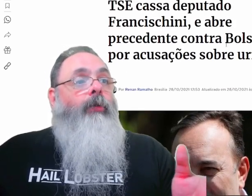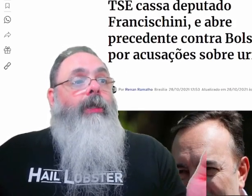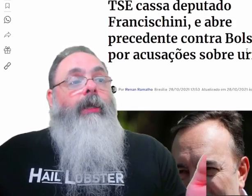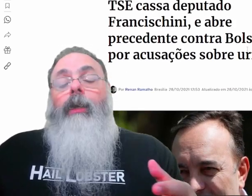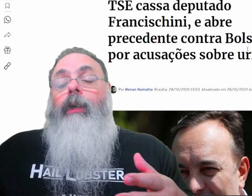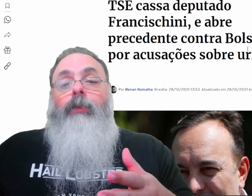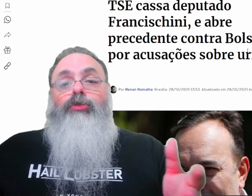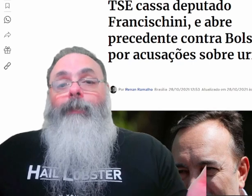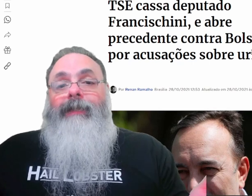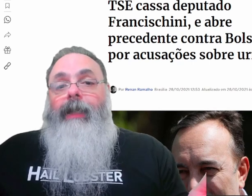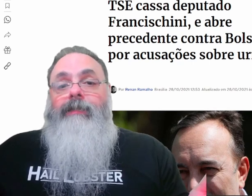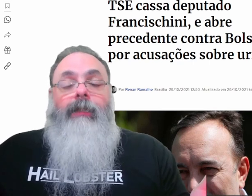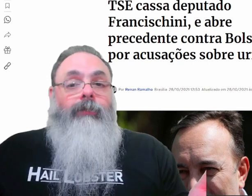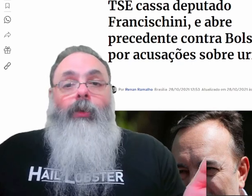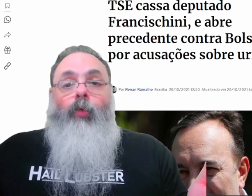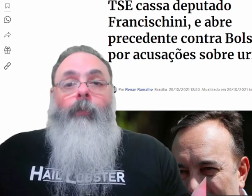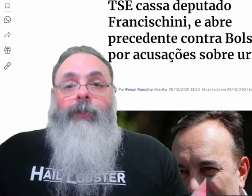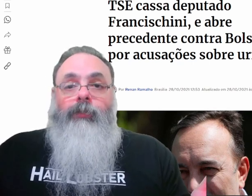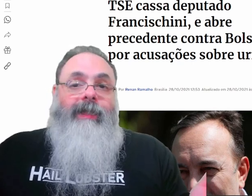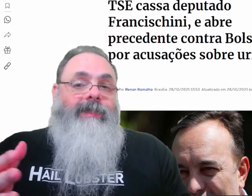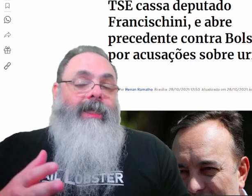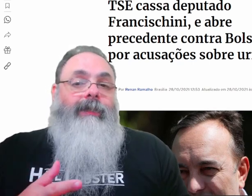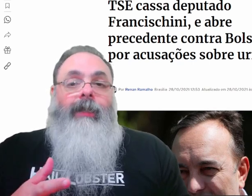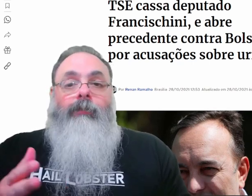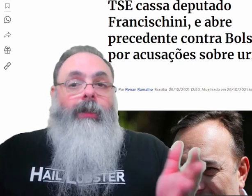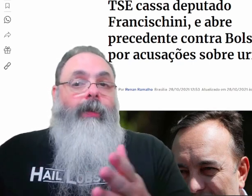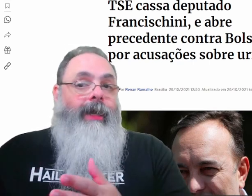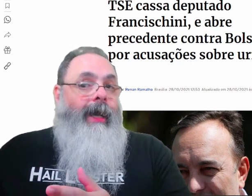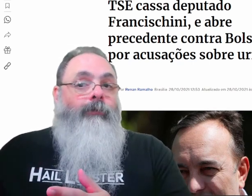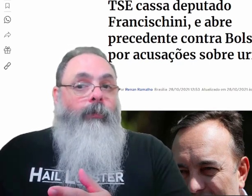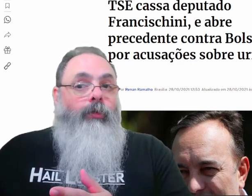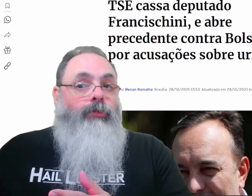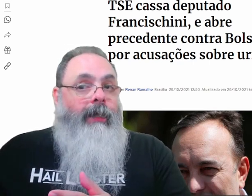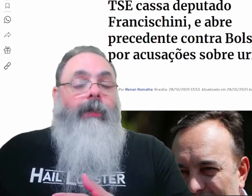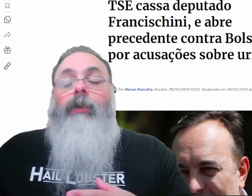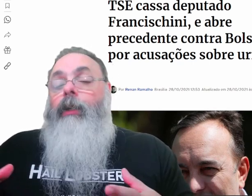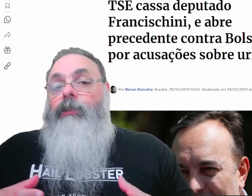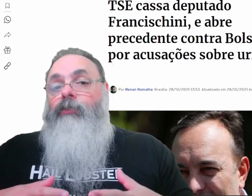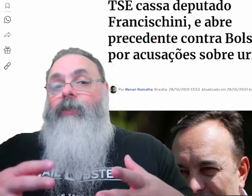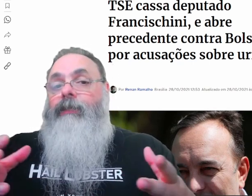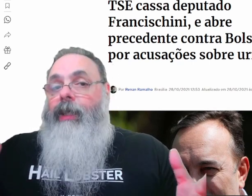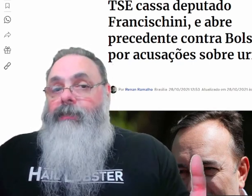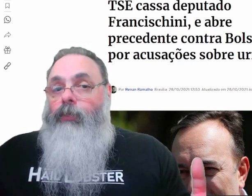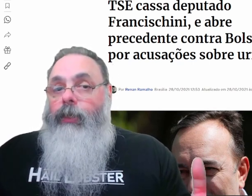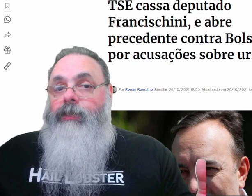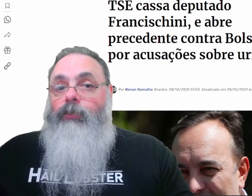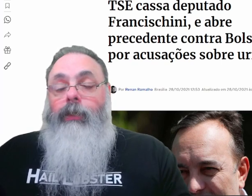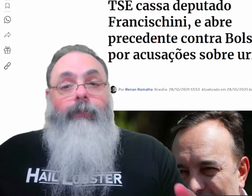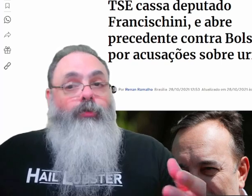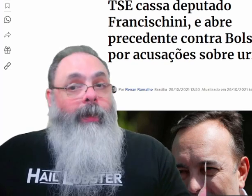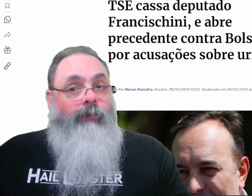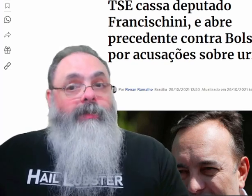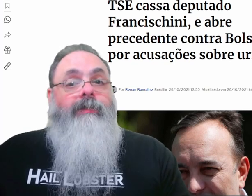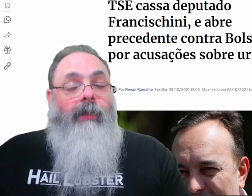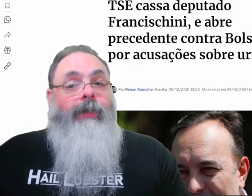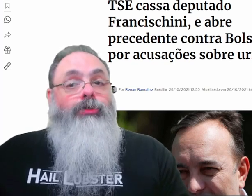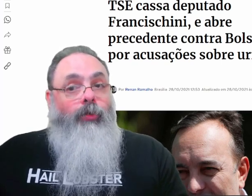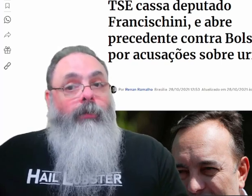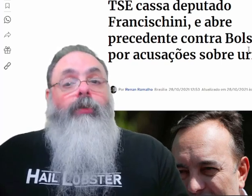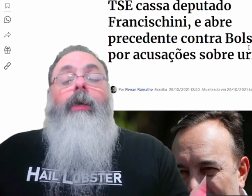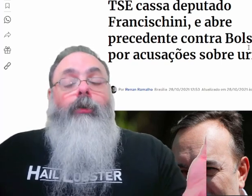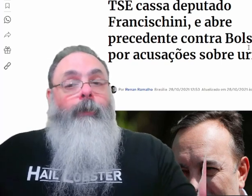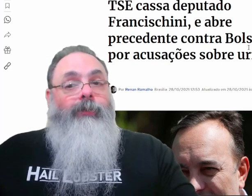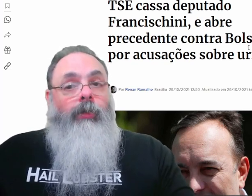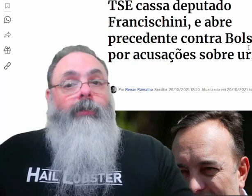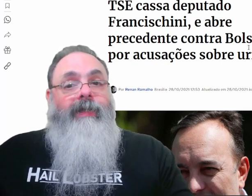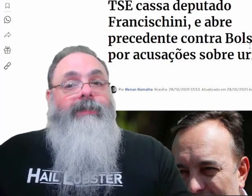até porque Francischini porque e última análise Ele não tem culpa do TSE tá querendo dar o recado no bolsonaro de inventar essa coisa toda eu espero sinceramente